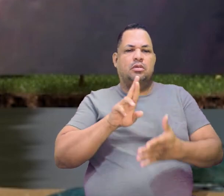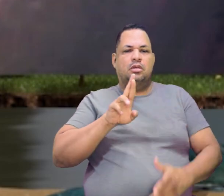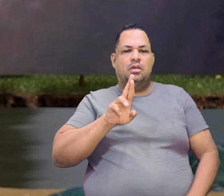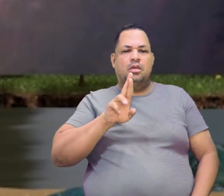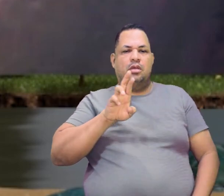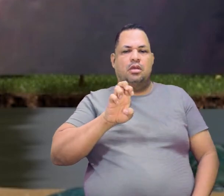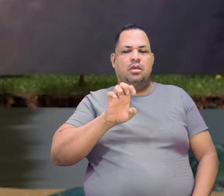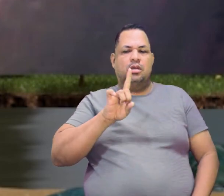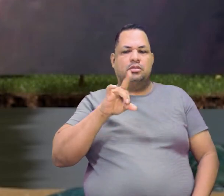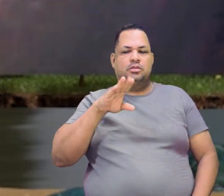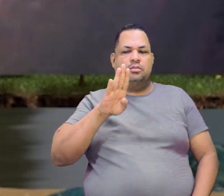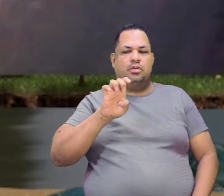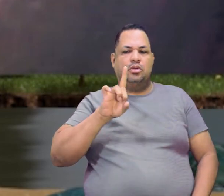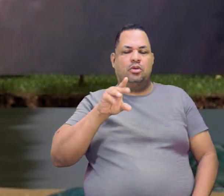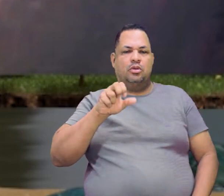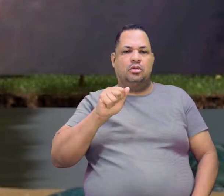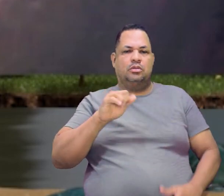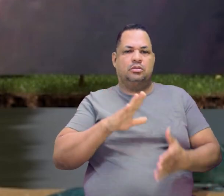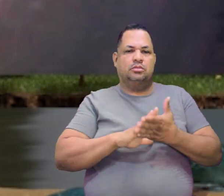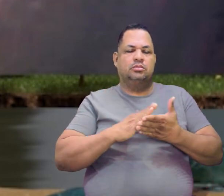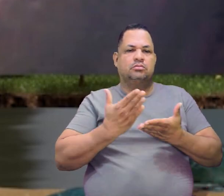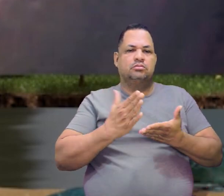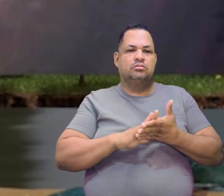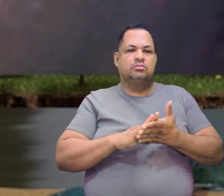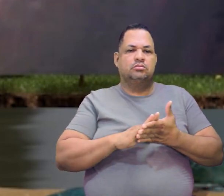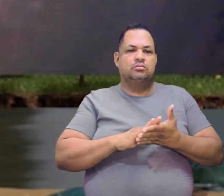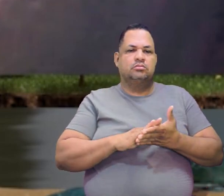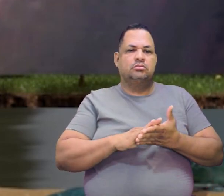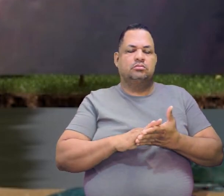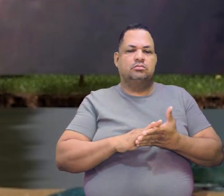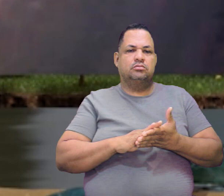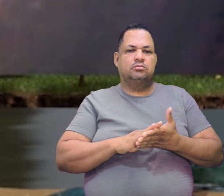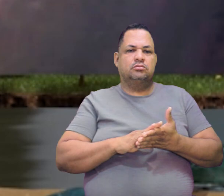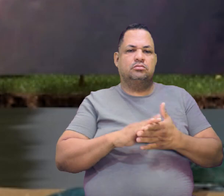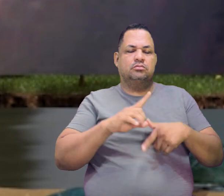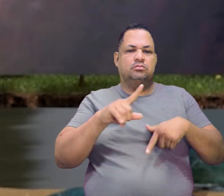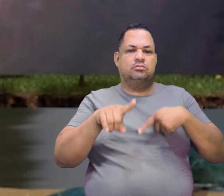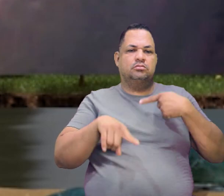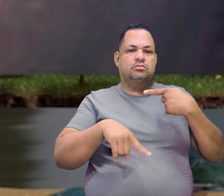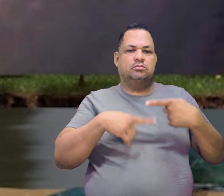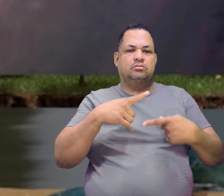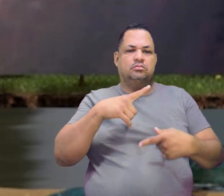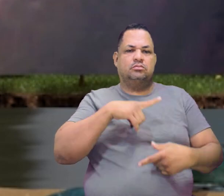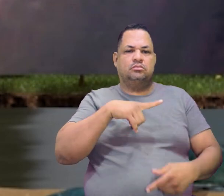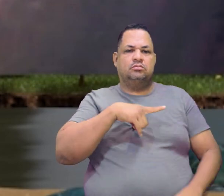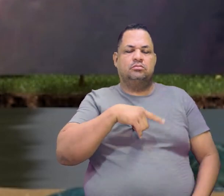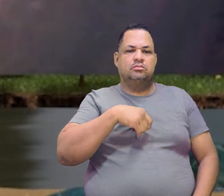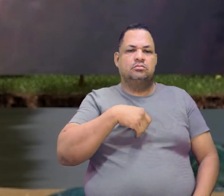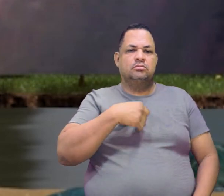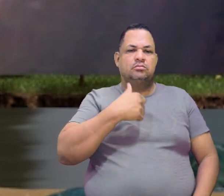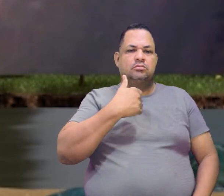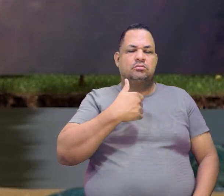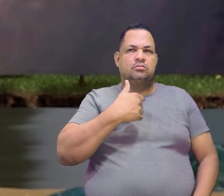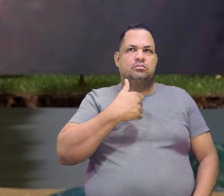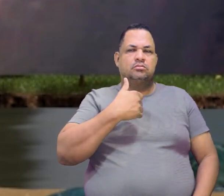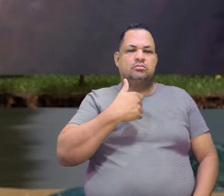Bros, que ganhou a licitação, mas não veio para cá. Depois tivemos a Dawson